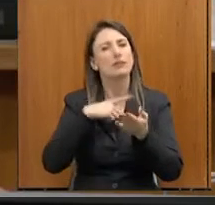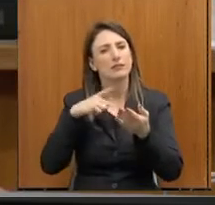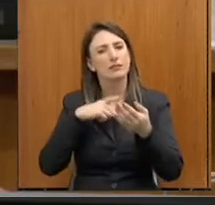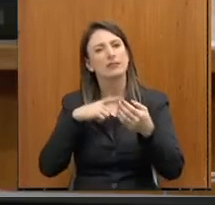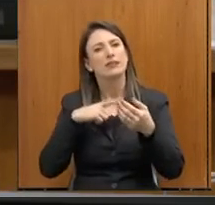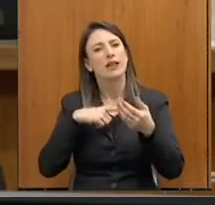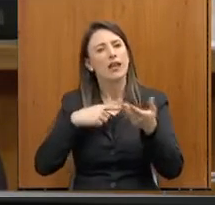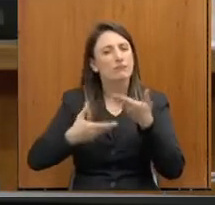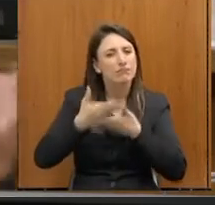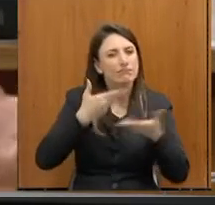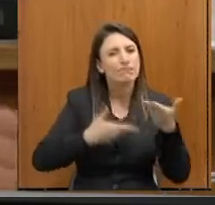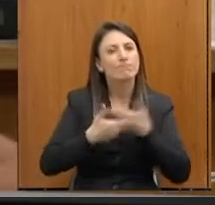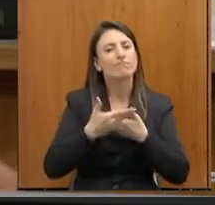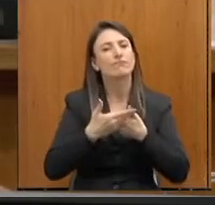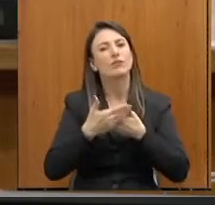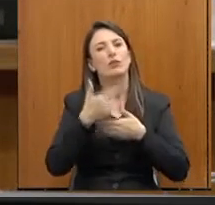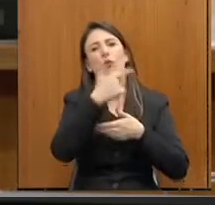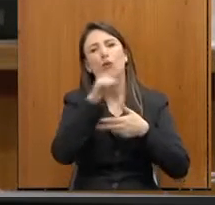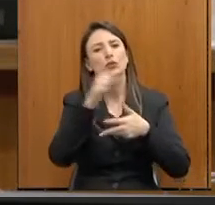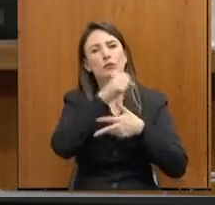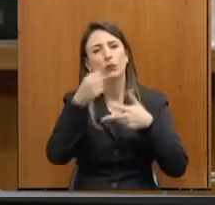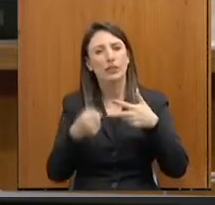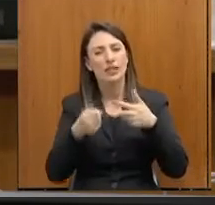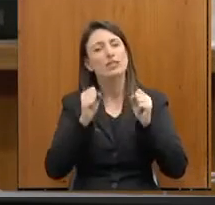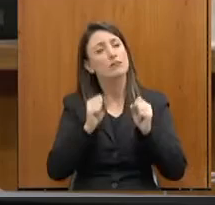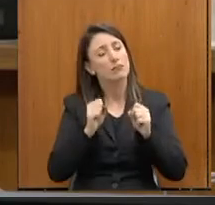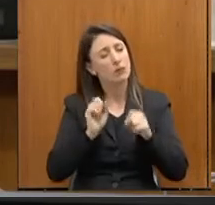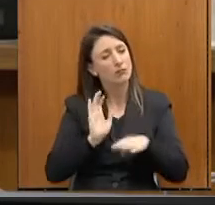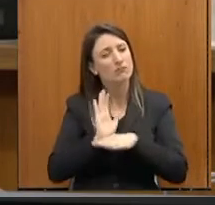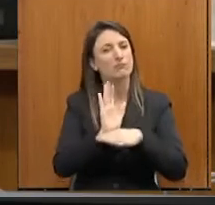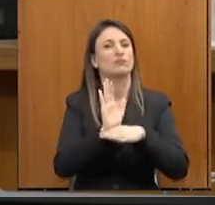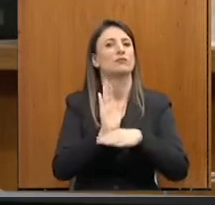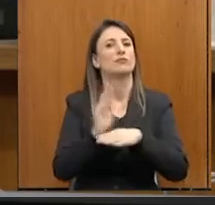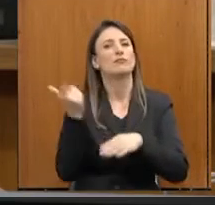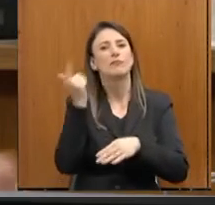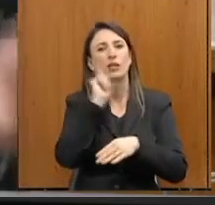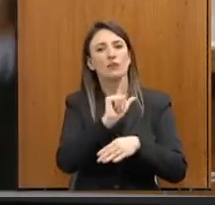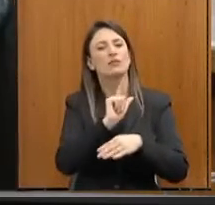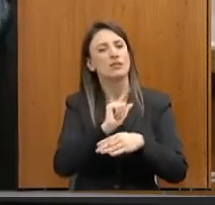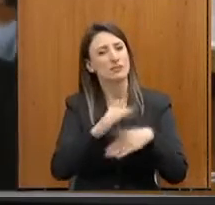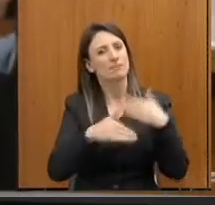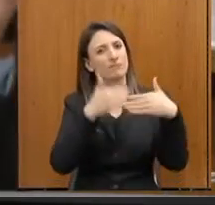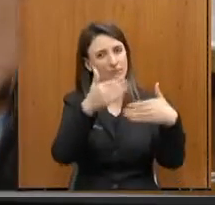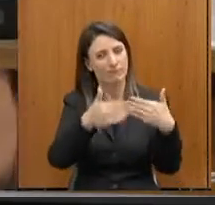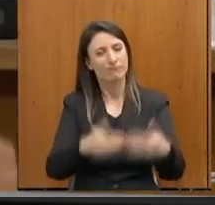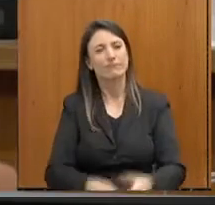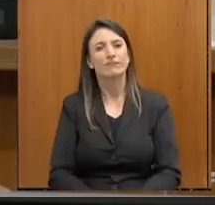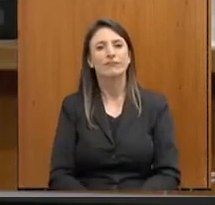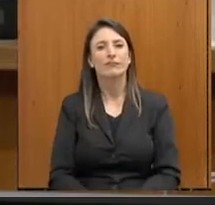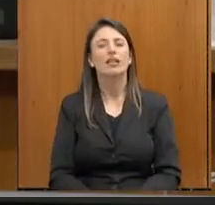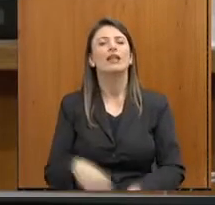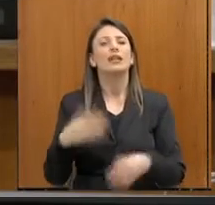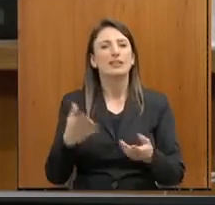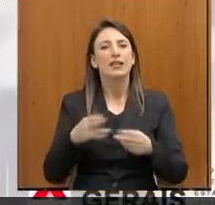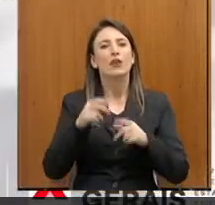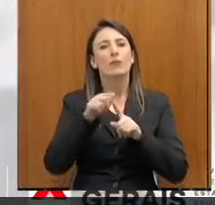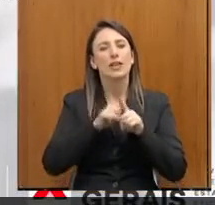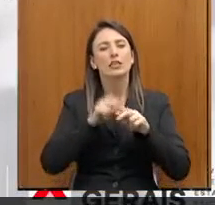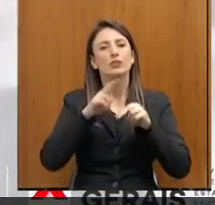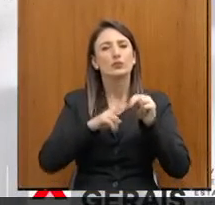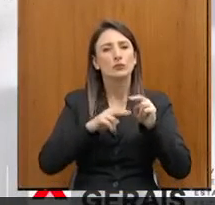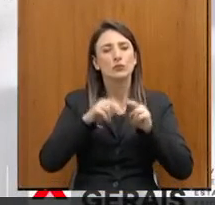poderes é que possam contribuir para que a gente chegue ao melhor denominador em junho de 21